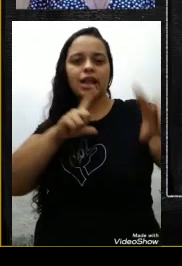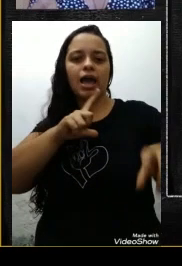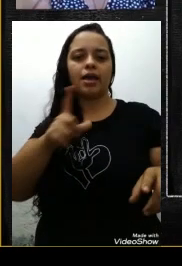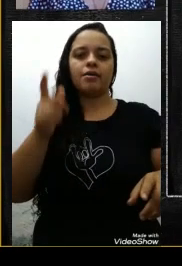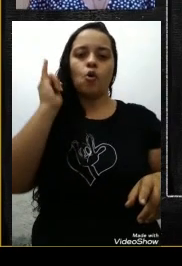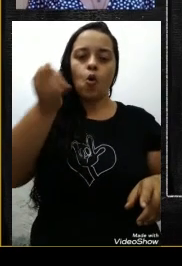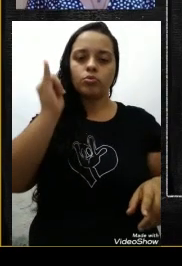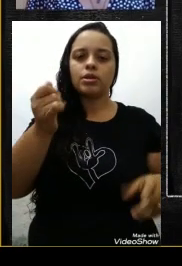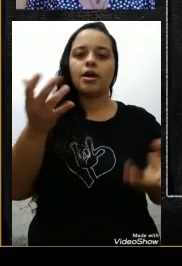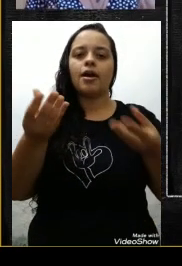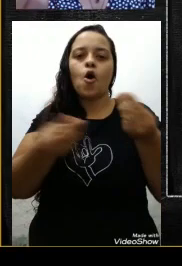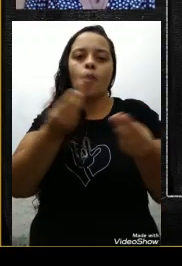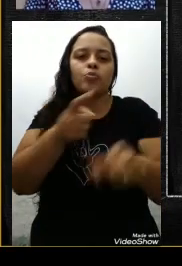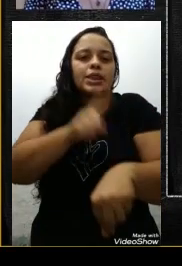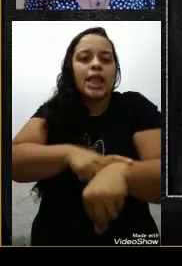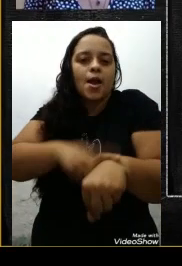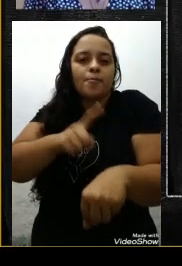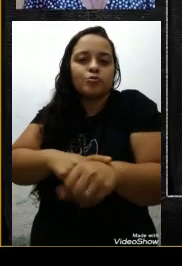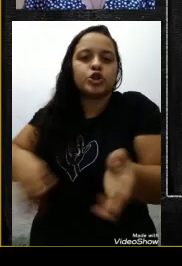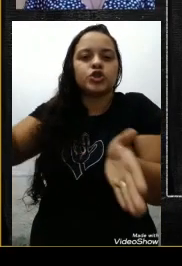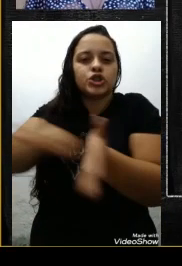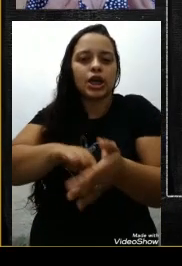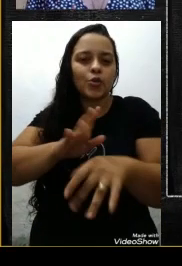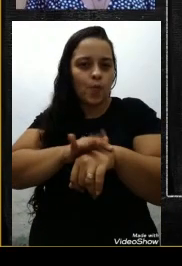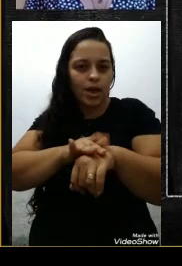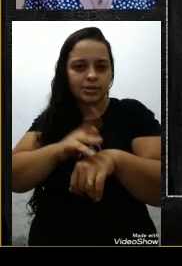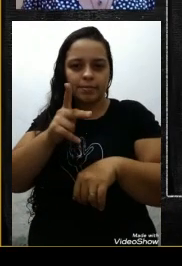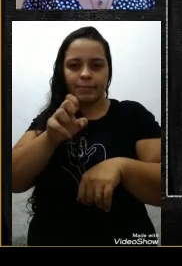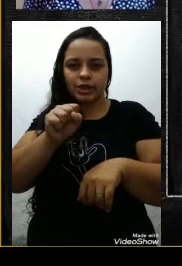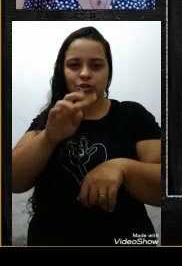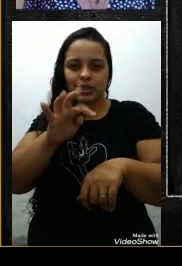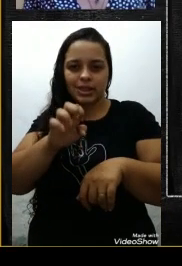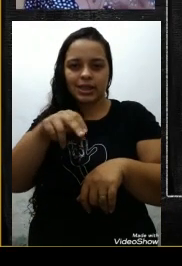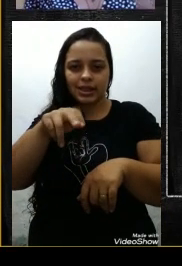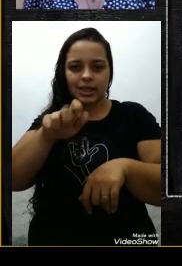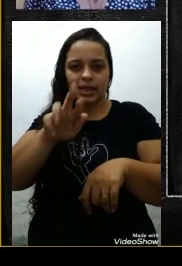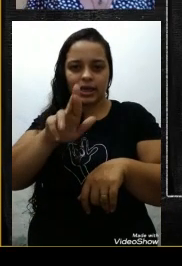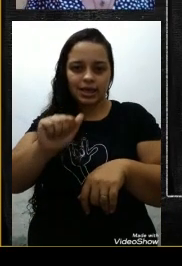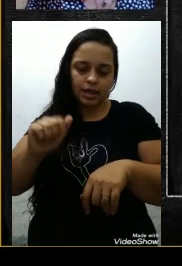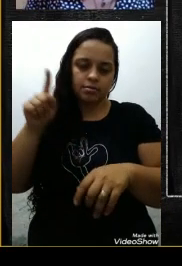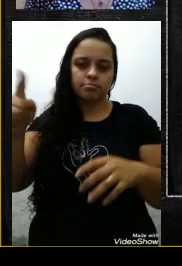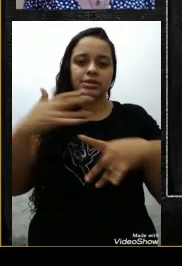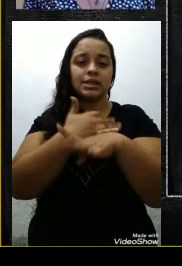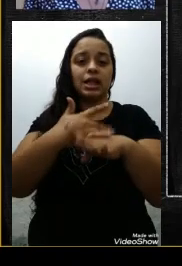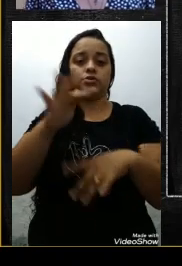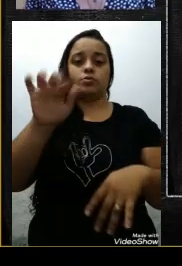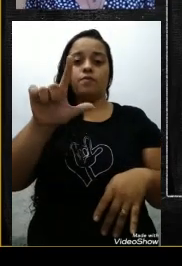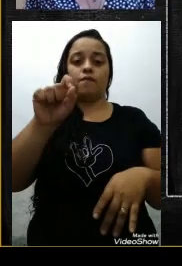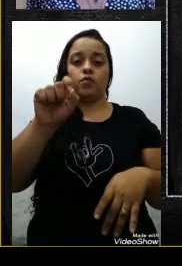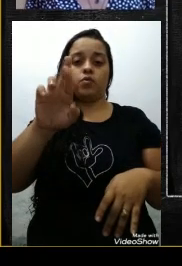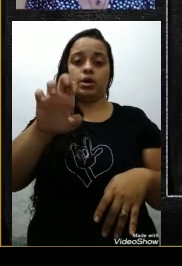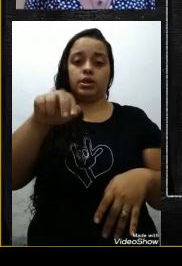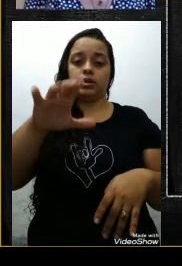ele localiza temporalmente a chegada da peste na cidade de Florença, uma